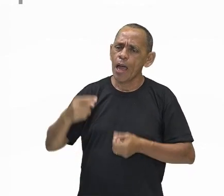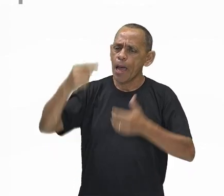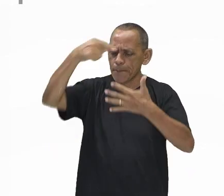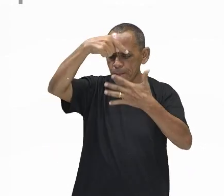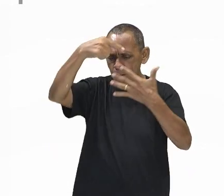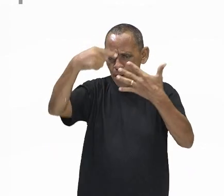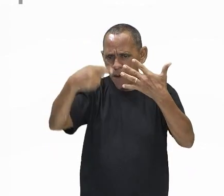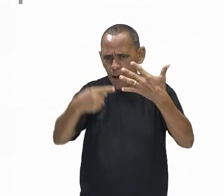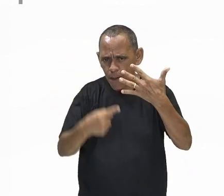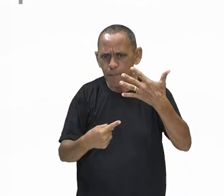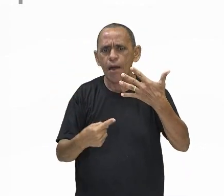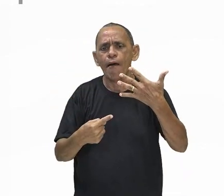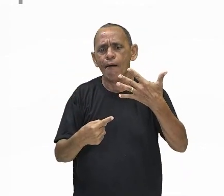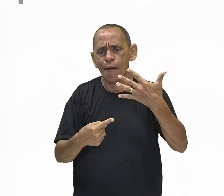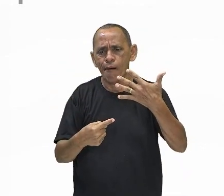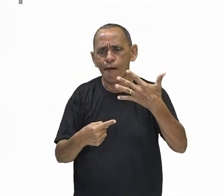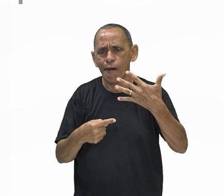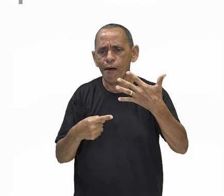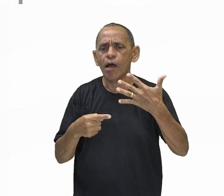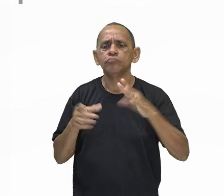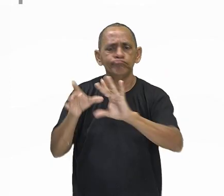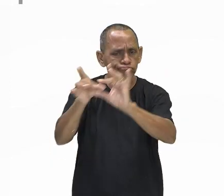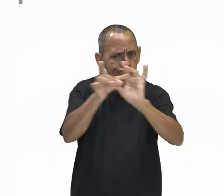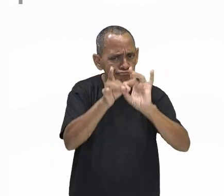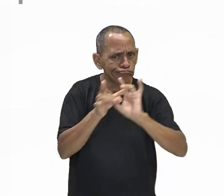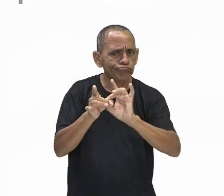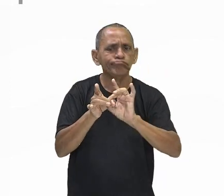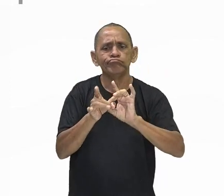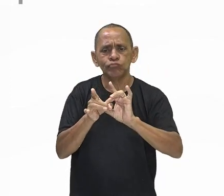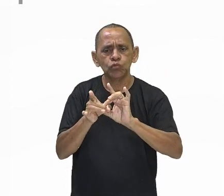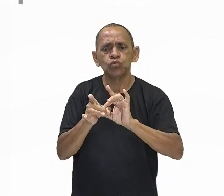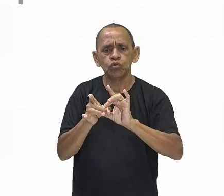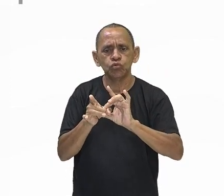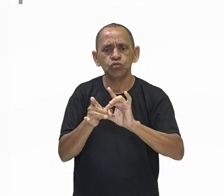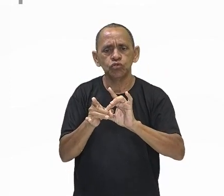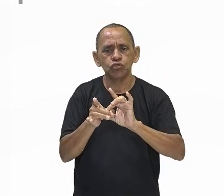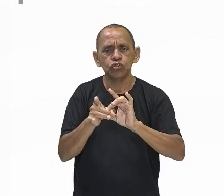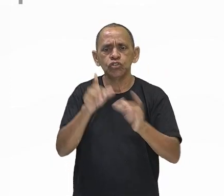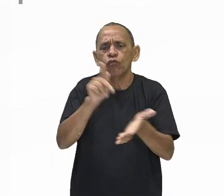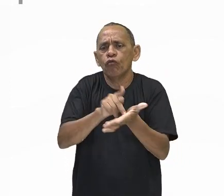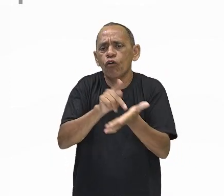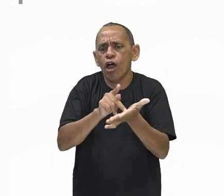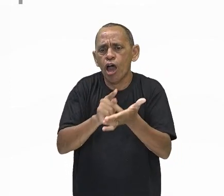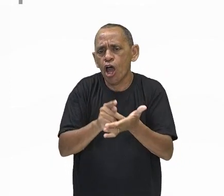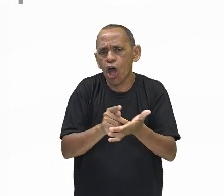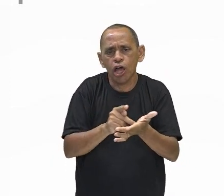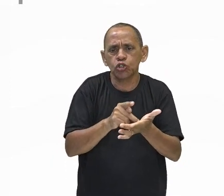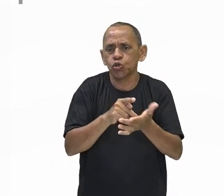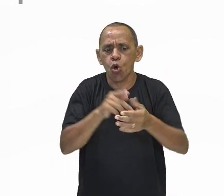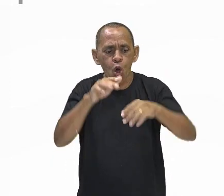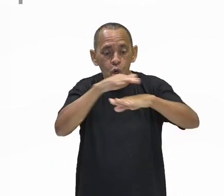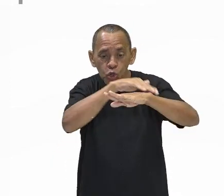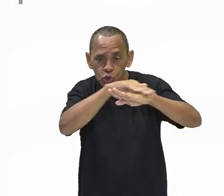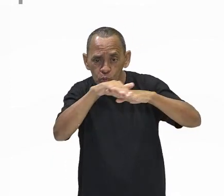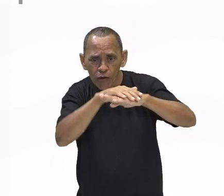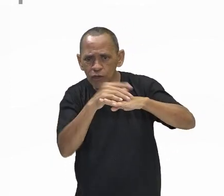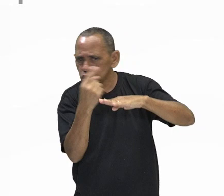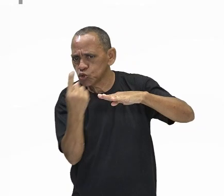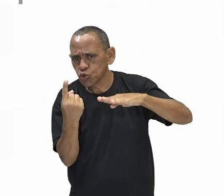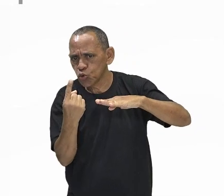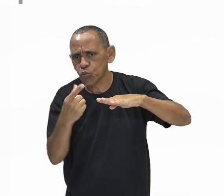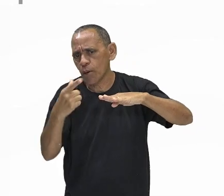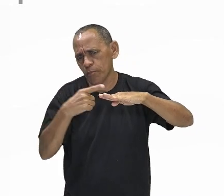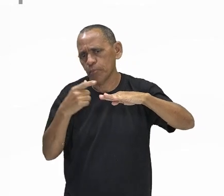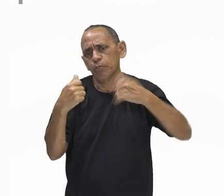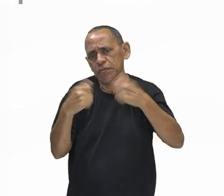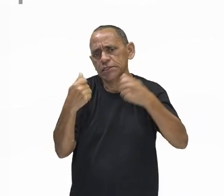explicando. Sempre, pelo menos uma das superfícies precisa ser curva, não é? Veja que na primeira biconvexa,